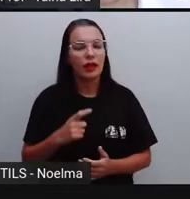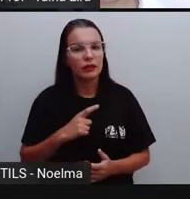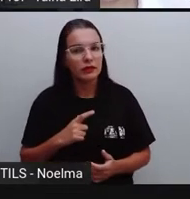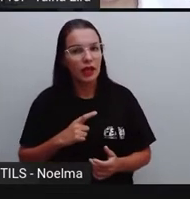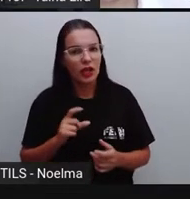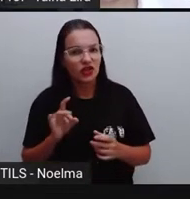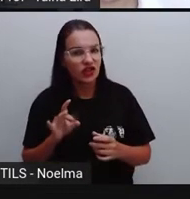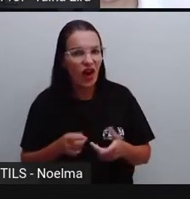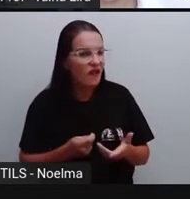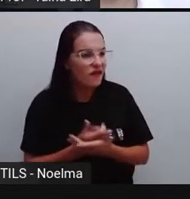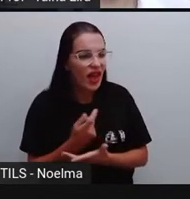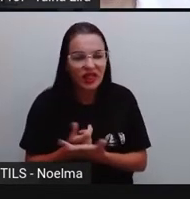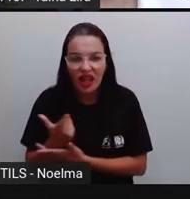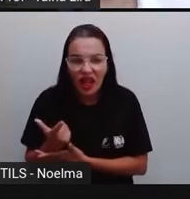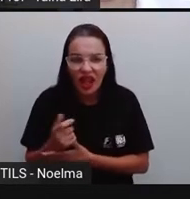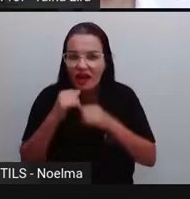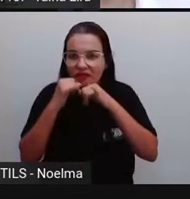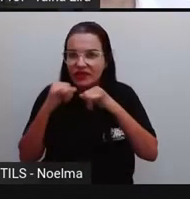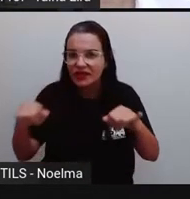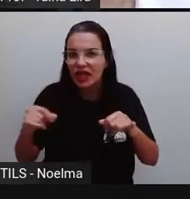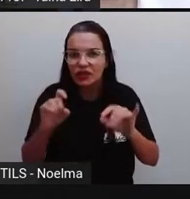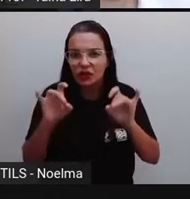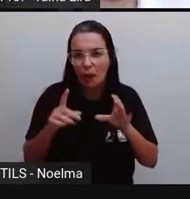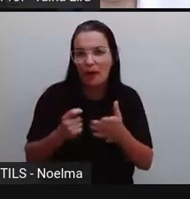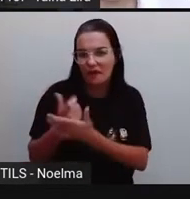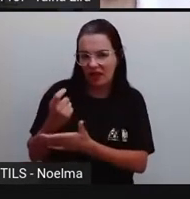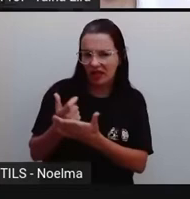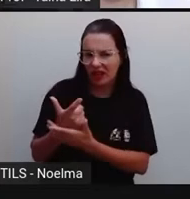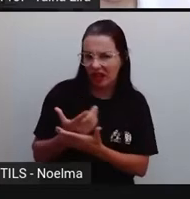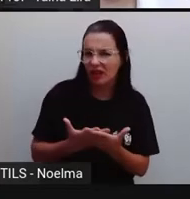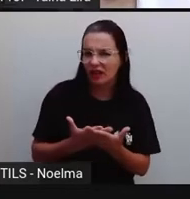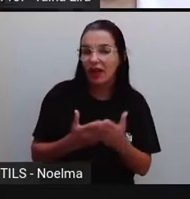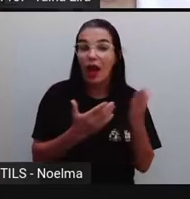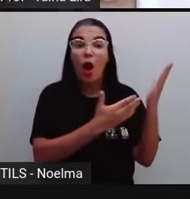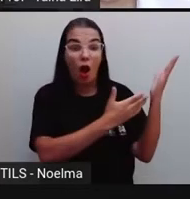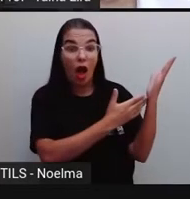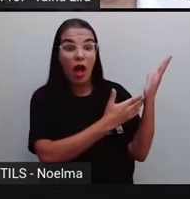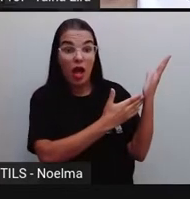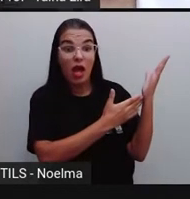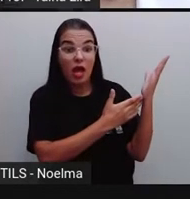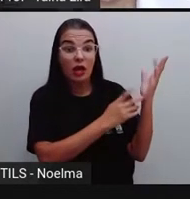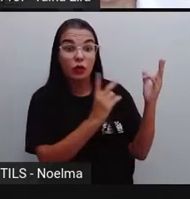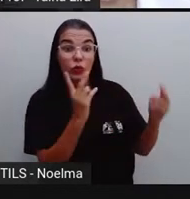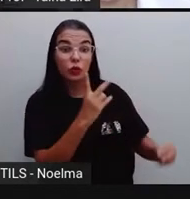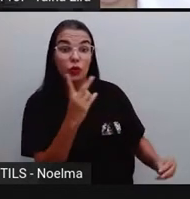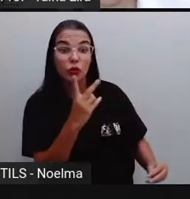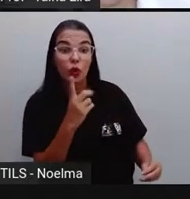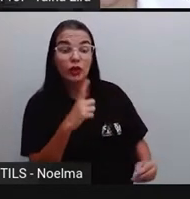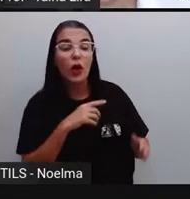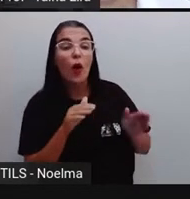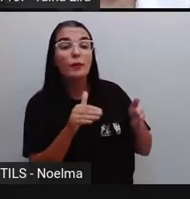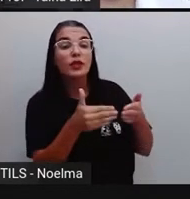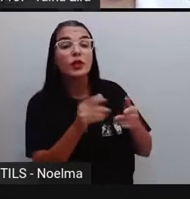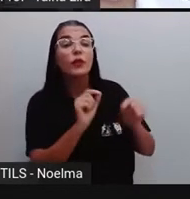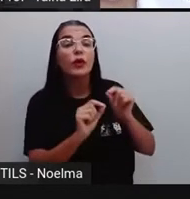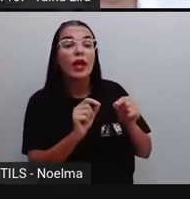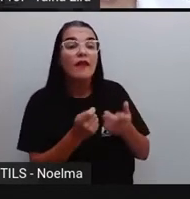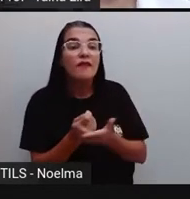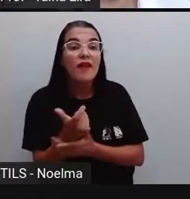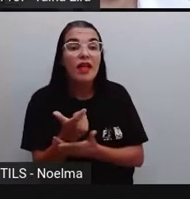de vender um produto? Ó, se a gente voltar aqui, esses cartazes aqui têm o objetivo de vender, ó,